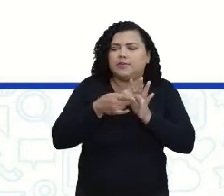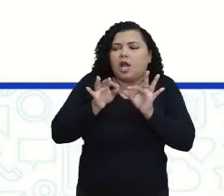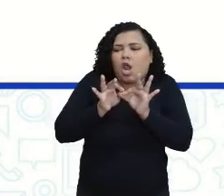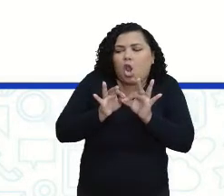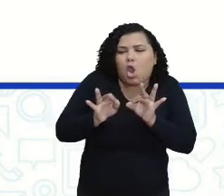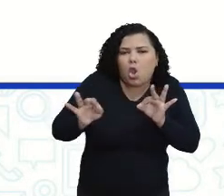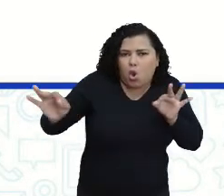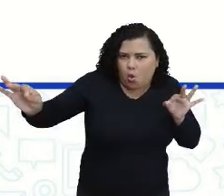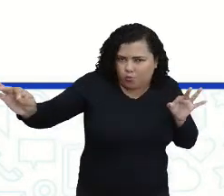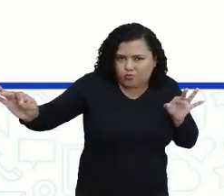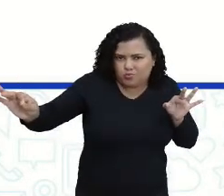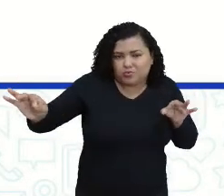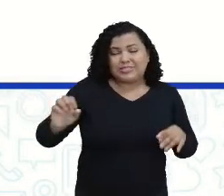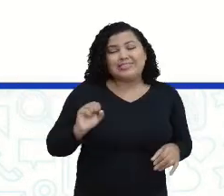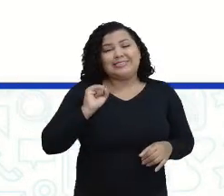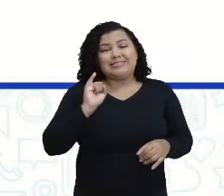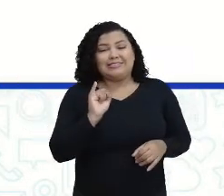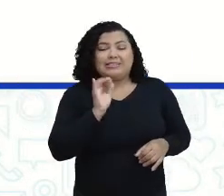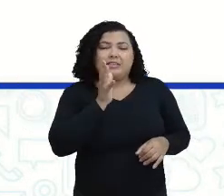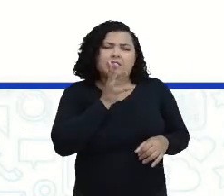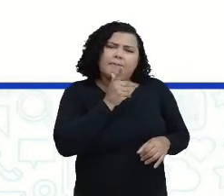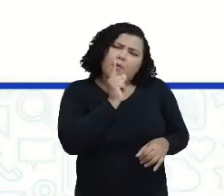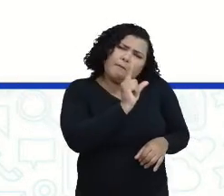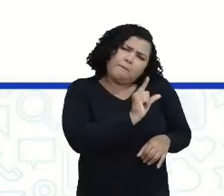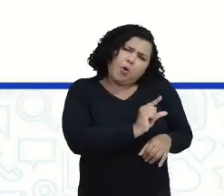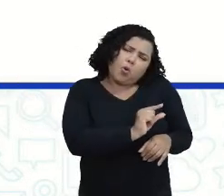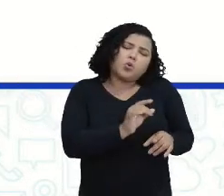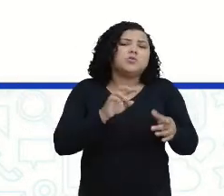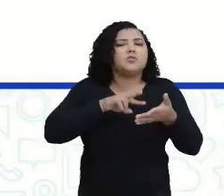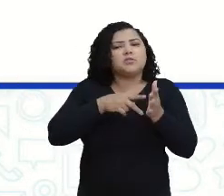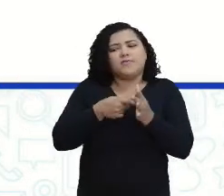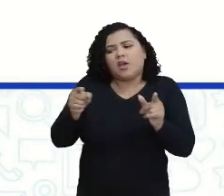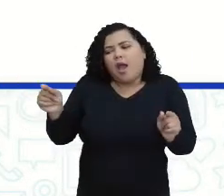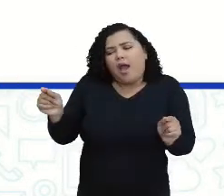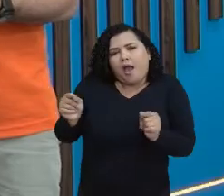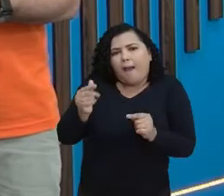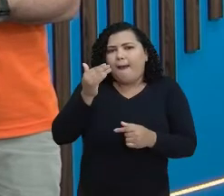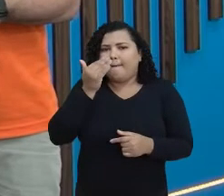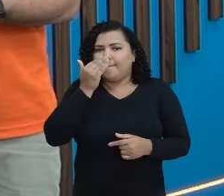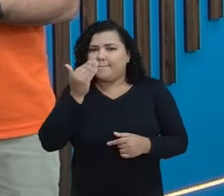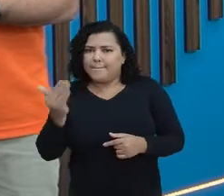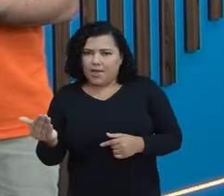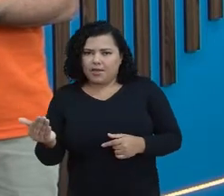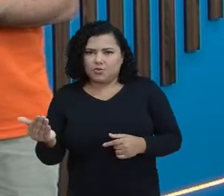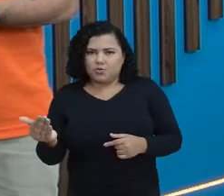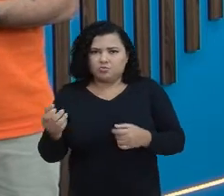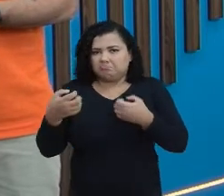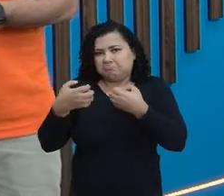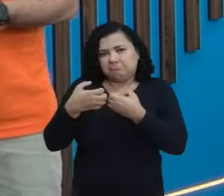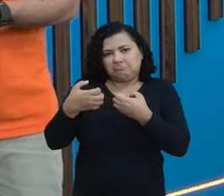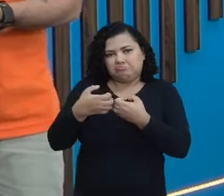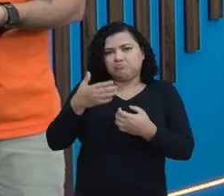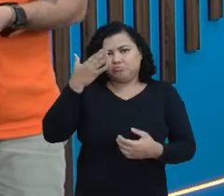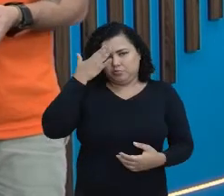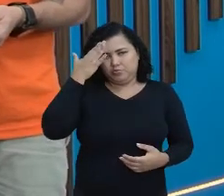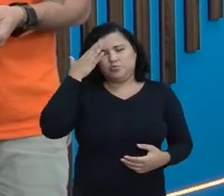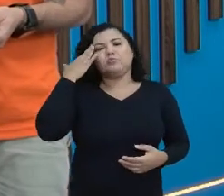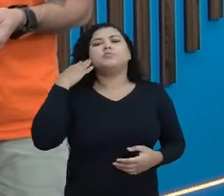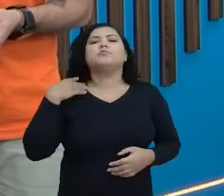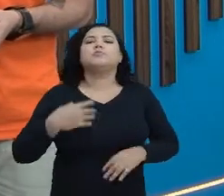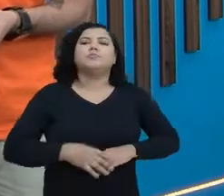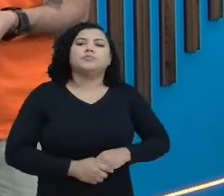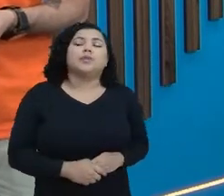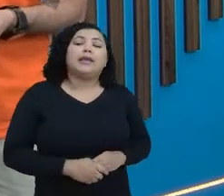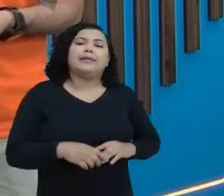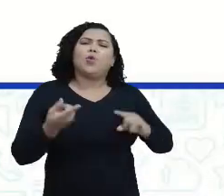diretamente proporcionais. O que é uma grandeza inversamente proporcional? O que a inversamente proporcional vai fazer é